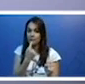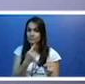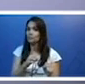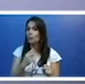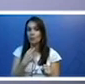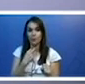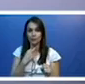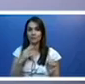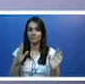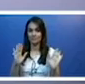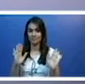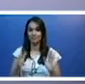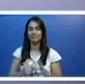alimento.